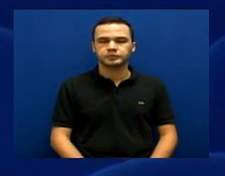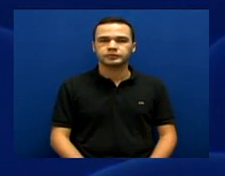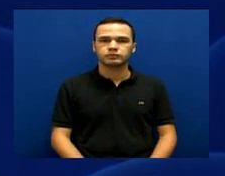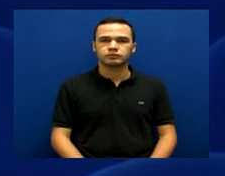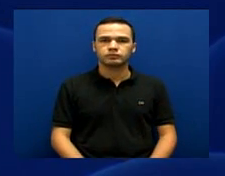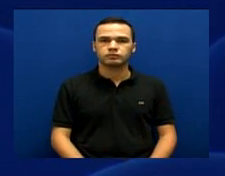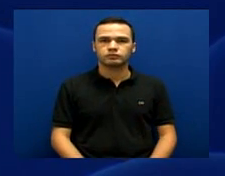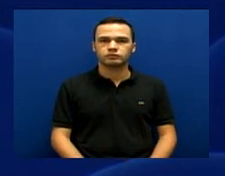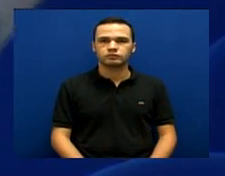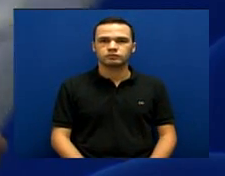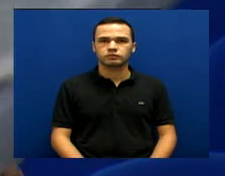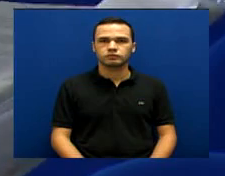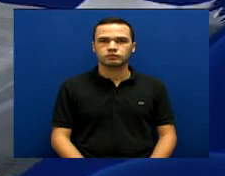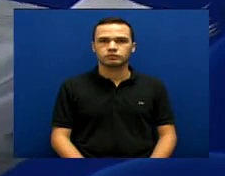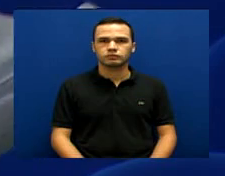lá